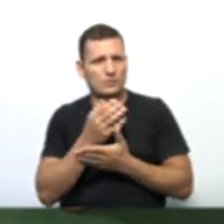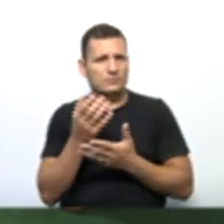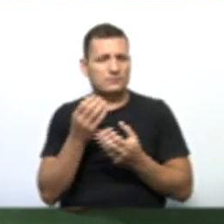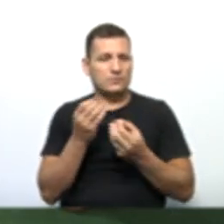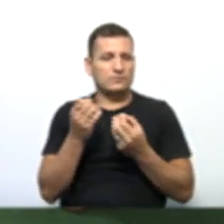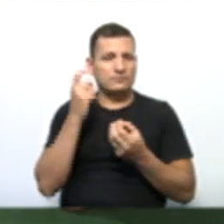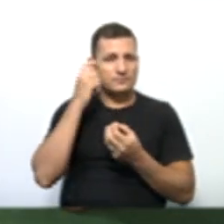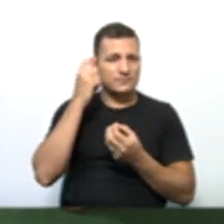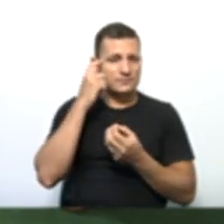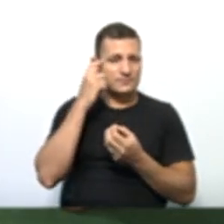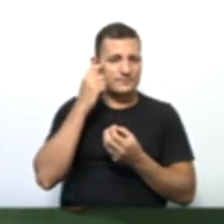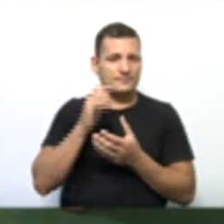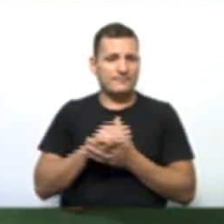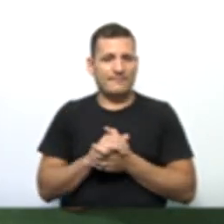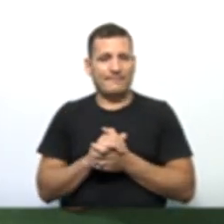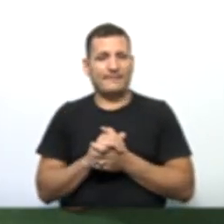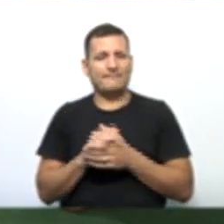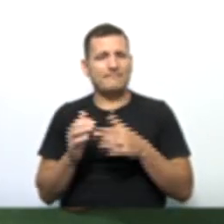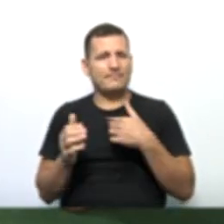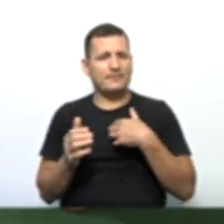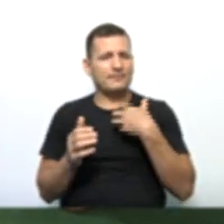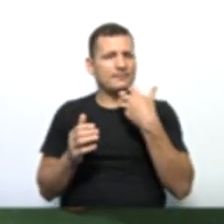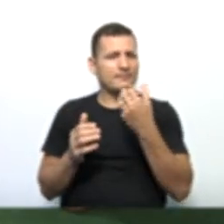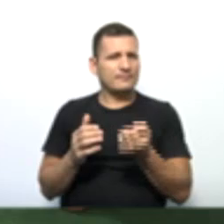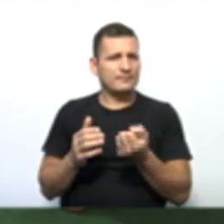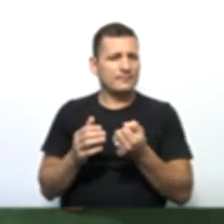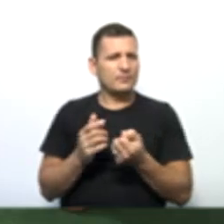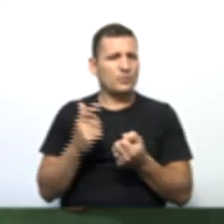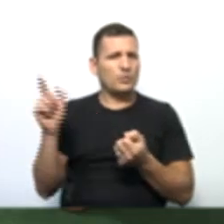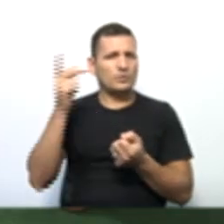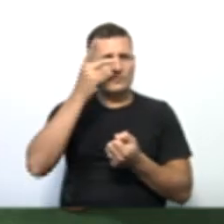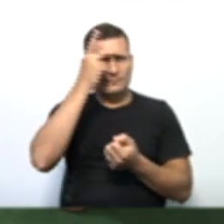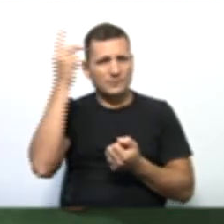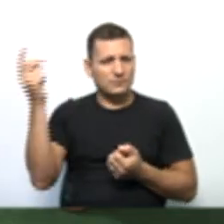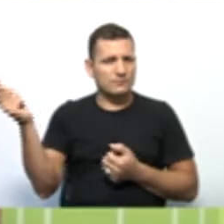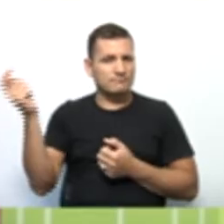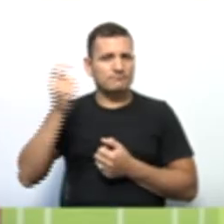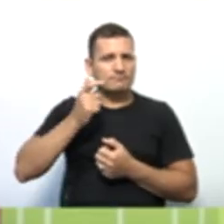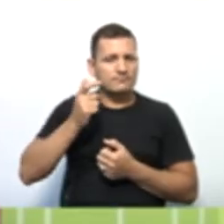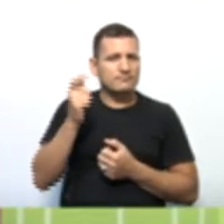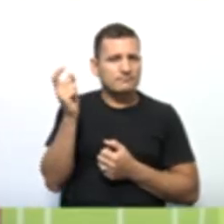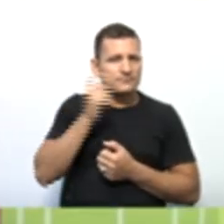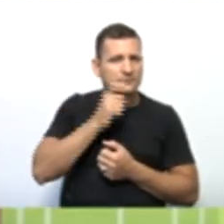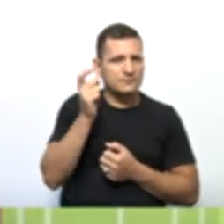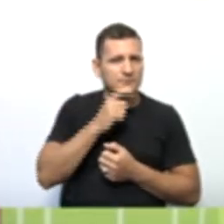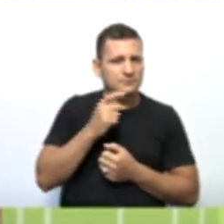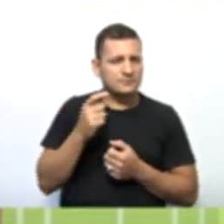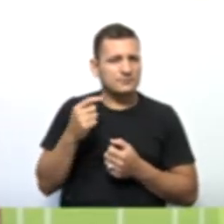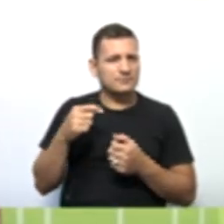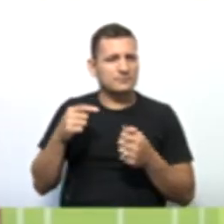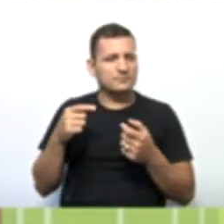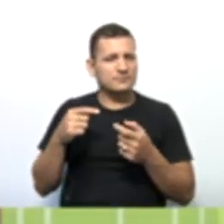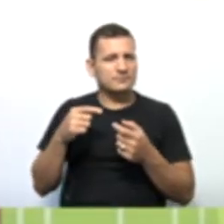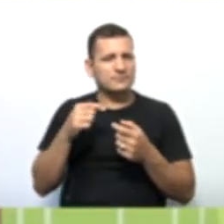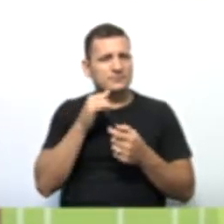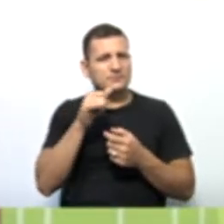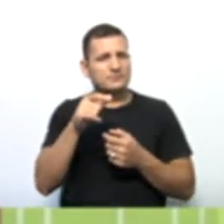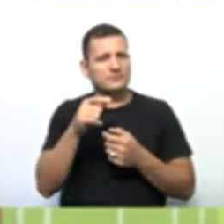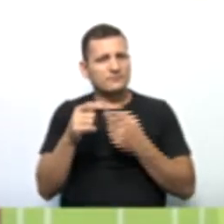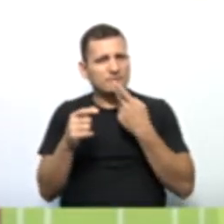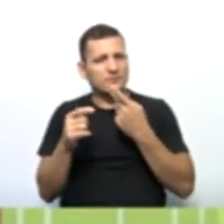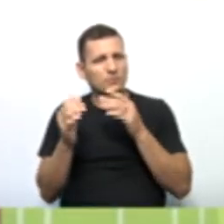como? Eu aceitaria que outras pessoas mentissem para mim? Se você disser e concordar que